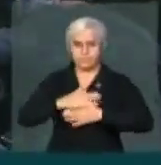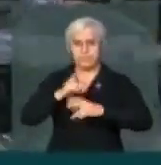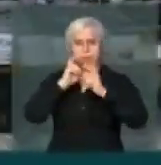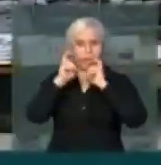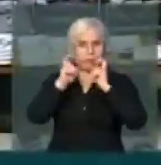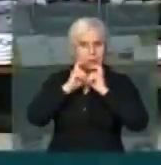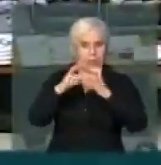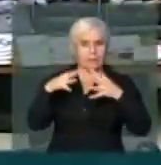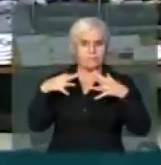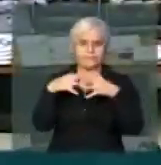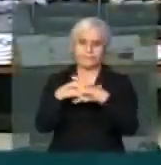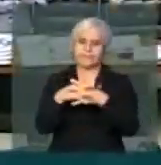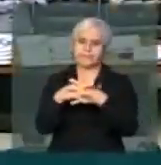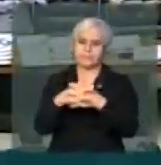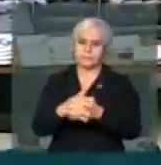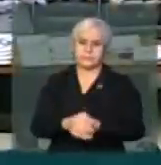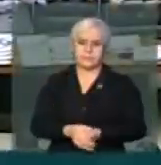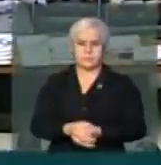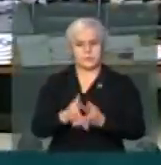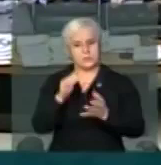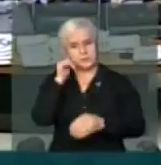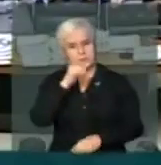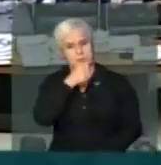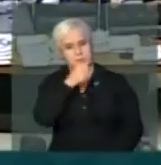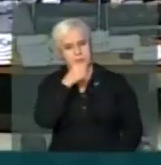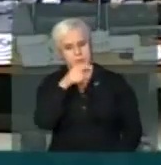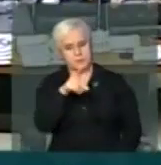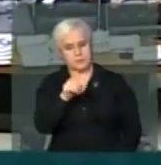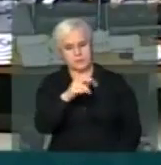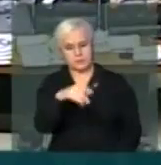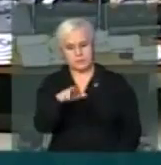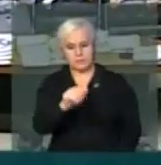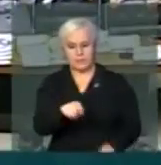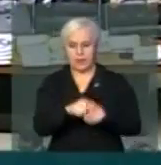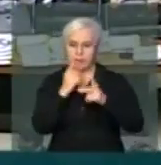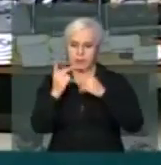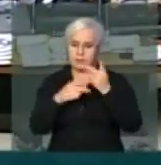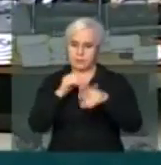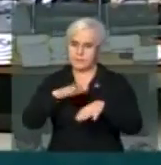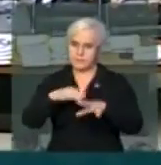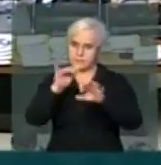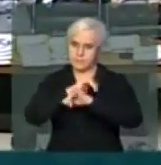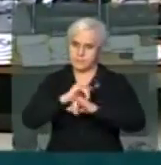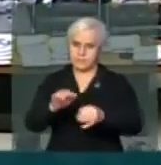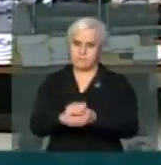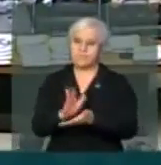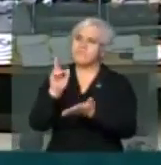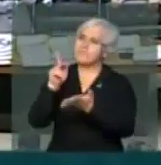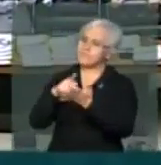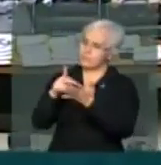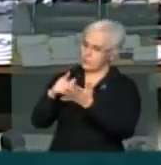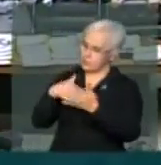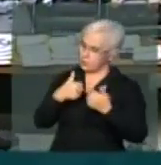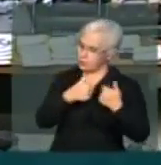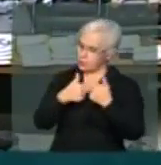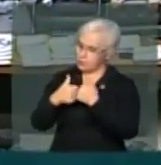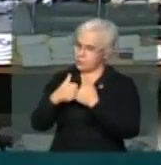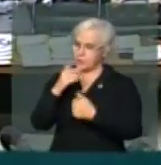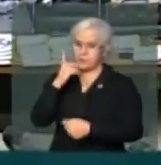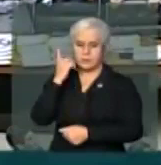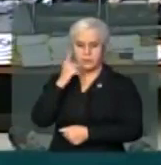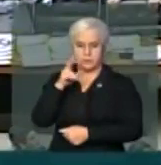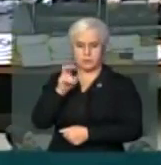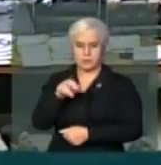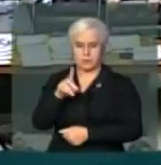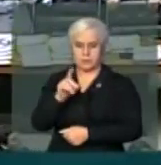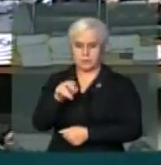realmente exaltados. E a Paula Bittar tem mais informações, Paula, para a gente? Exatamente, Carlos. Eu estou aqui ao lado do deputado Paulo Dernê